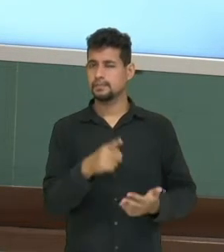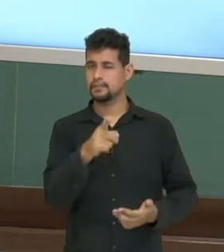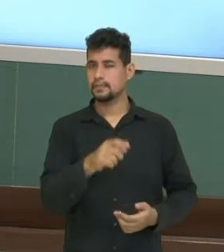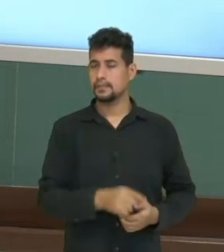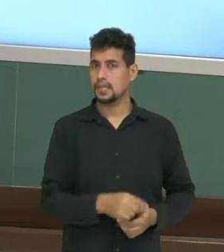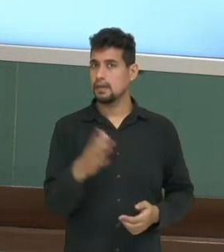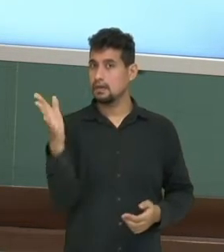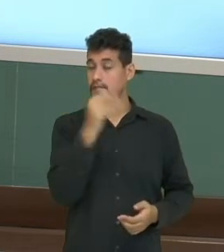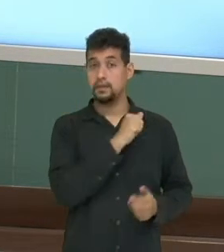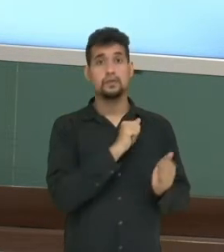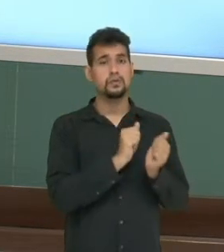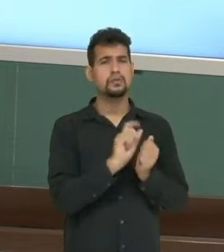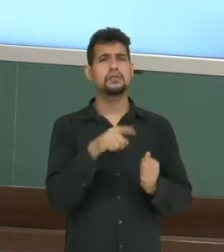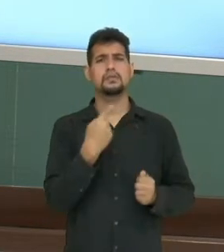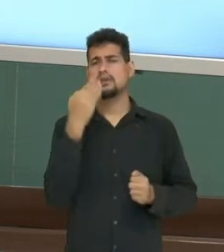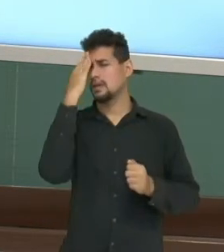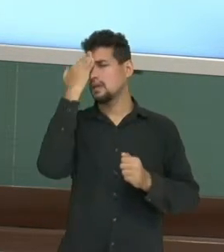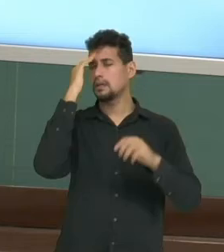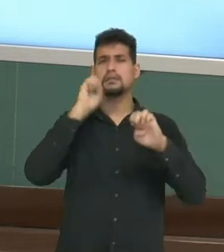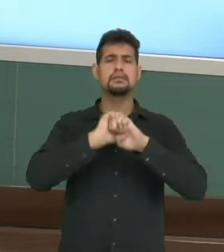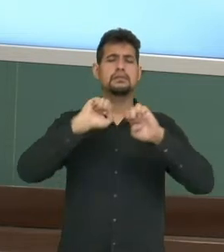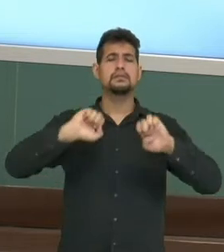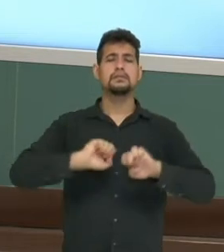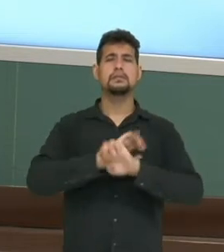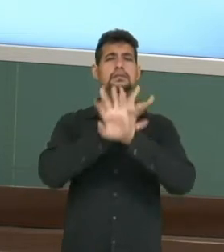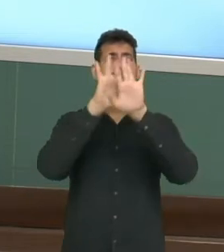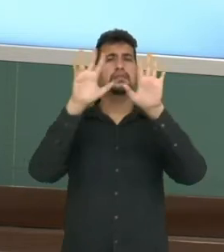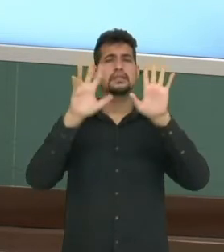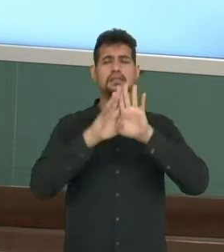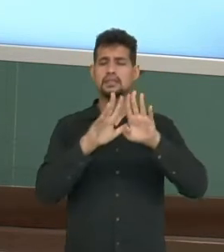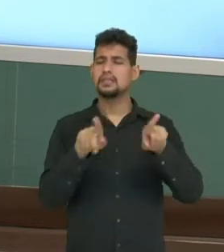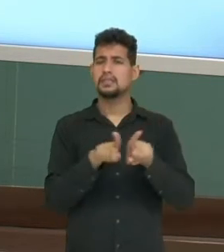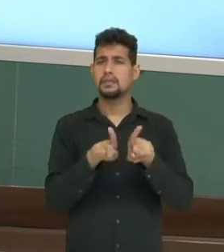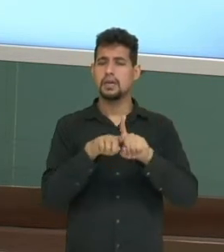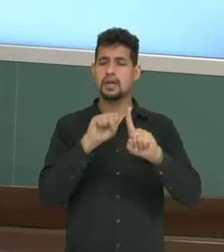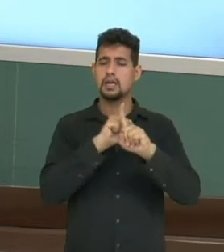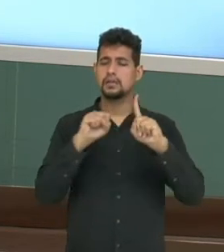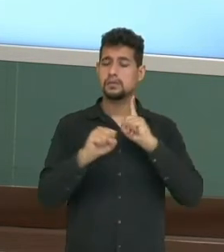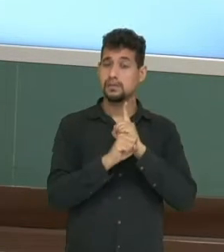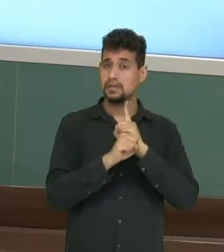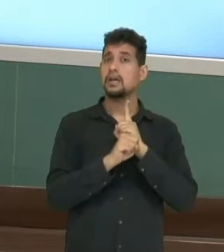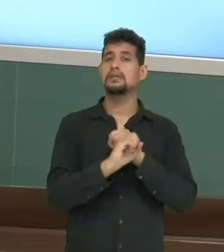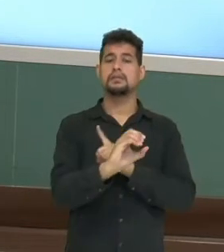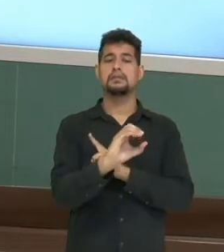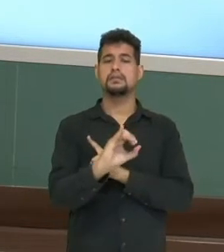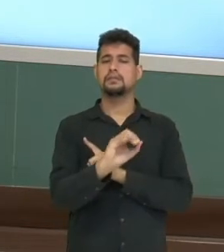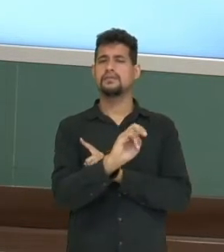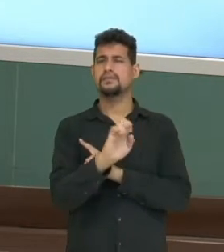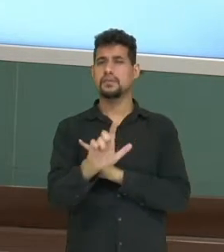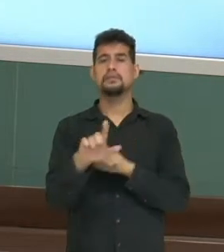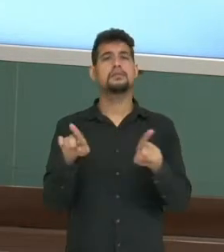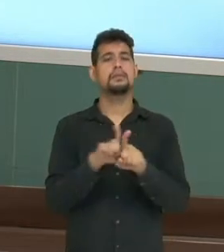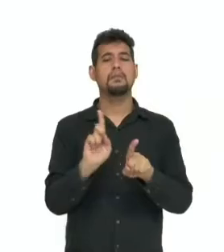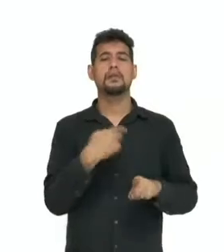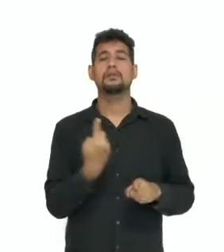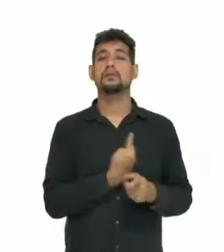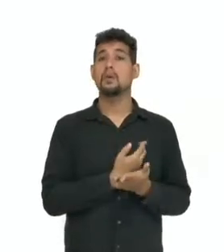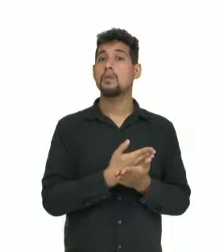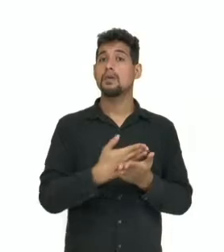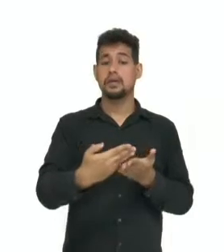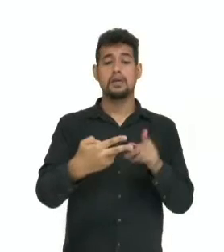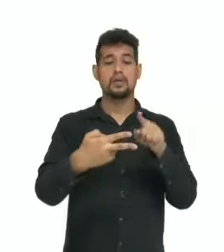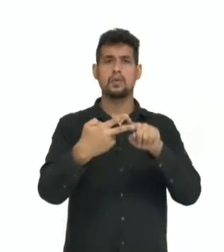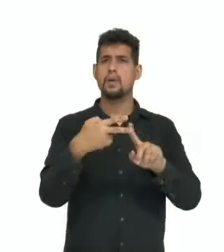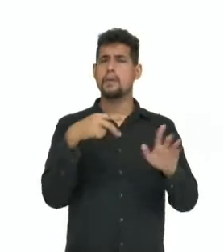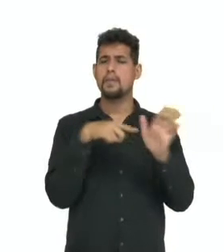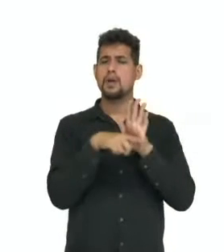Então, venha com a gente, vamos entender um pouquinho dessa resistência da sociedade civil. E para a gente começar, duas